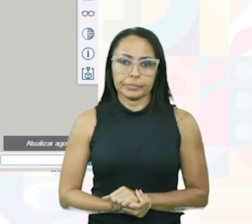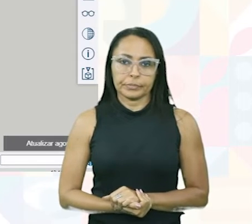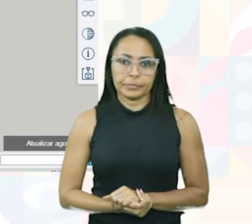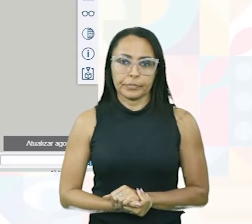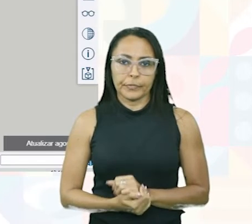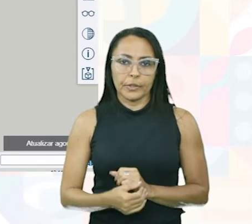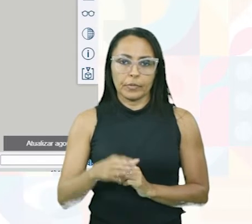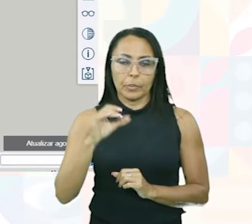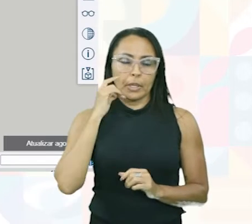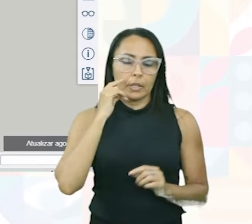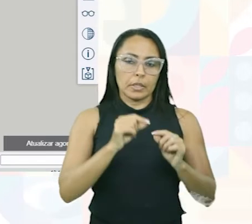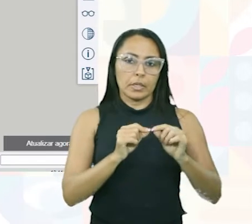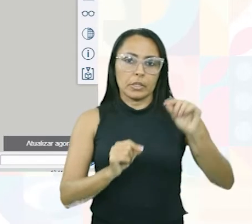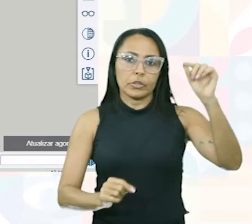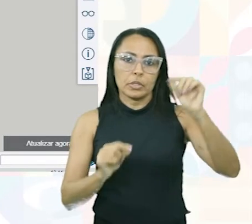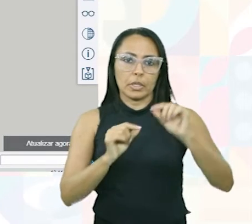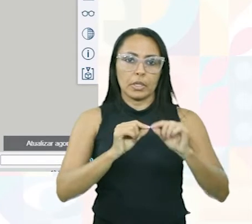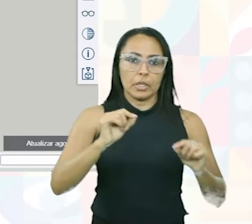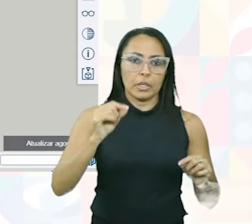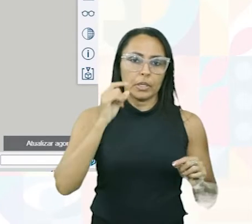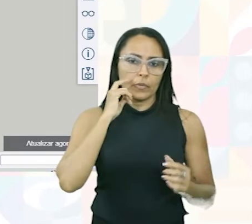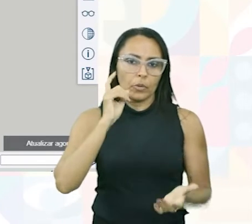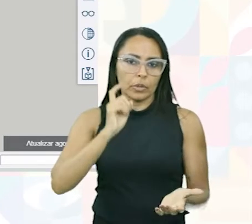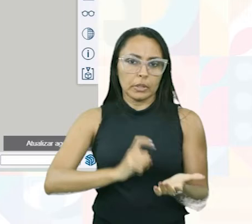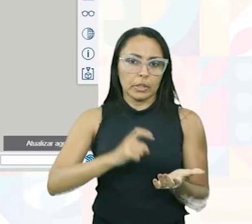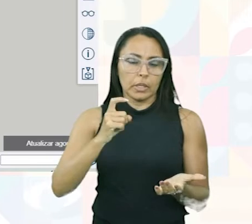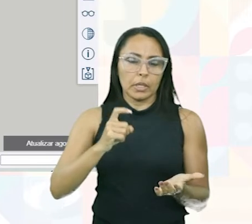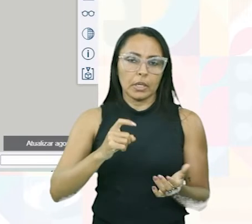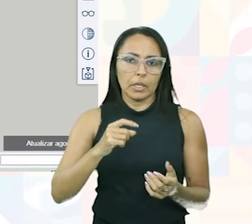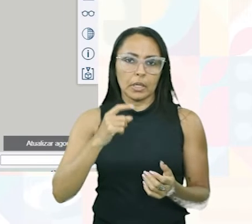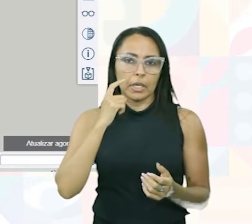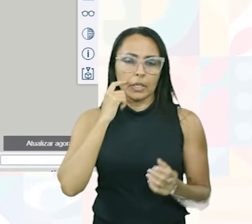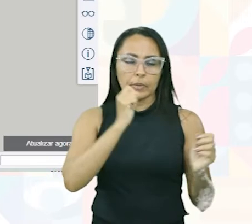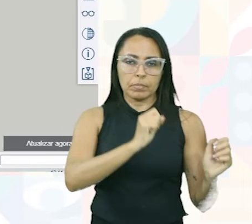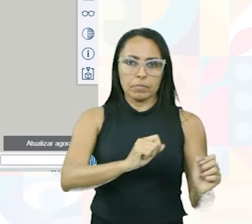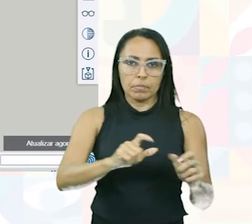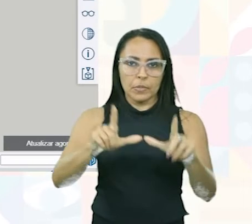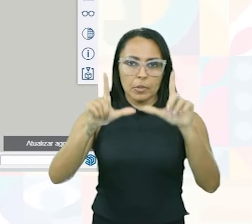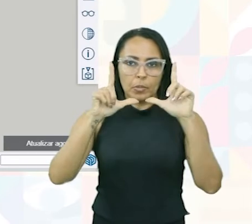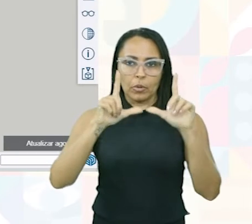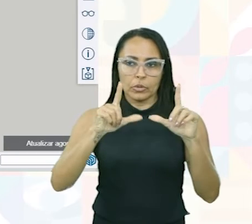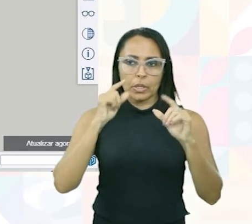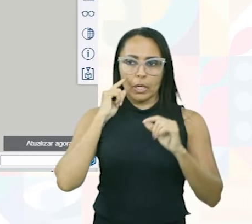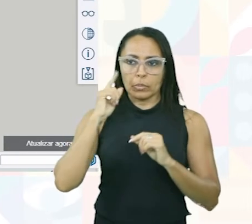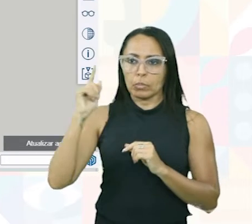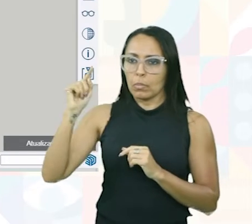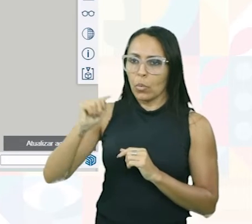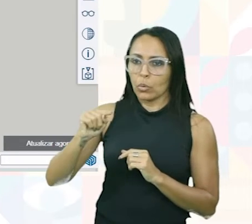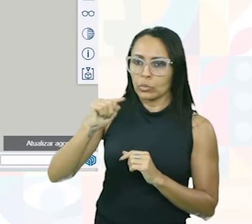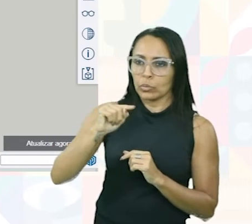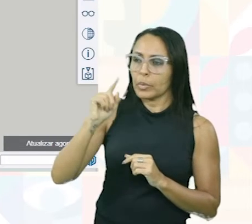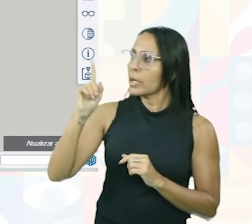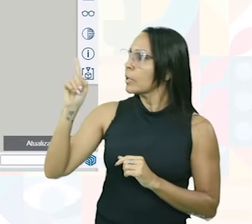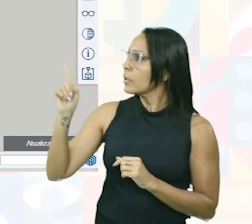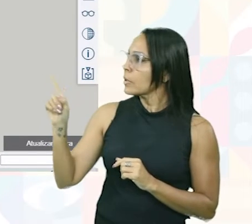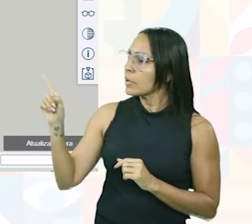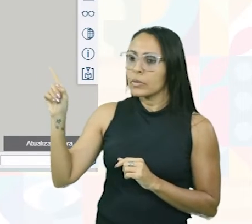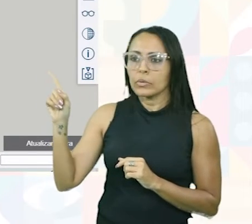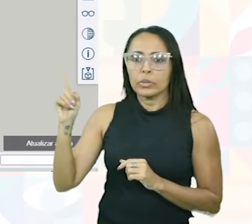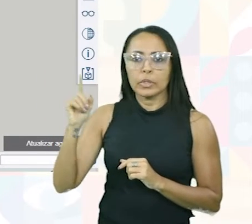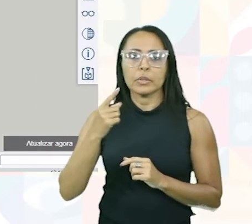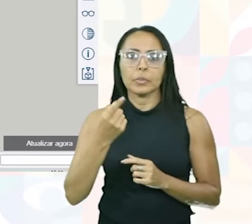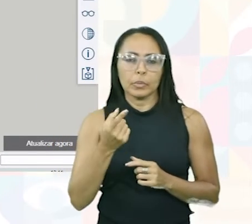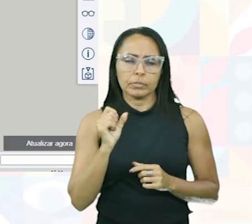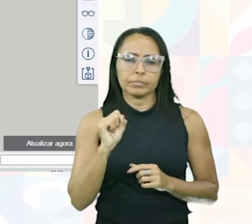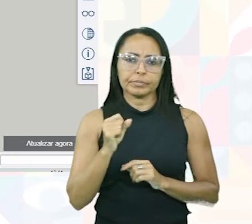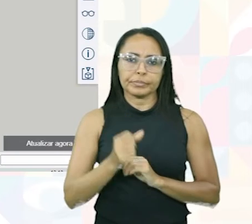ferramenta escala, vou clicar no Ctrl e ele vai me mostrar o ponto do meio. Então, eu pego o ponto do meio e um desses pontos